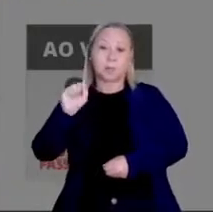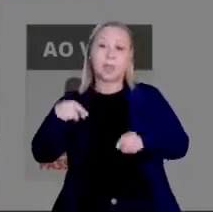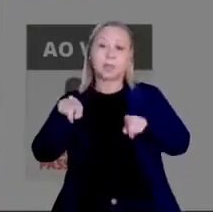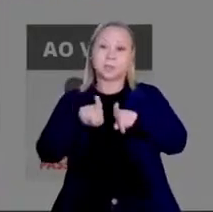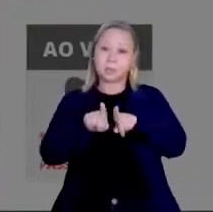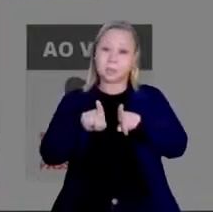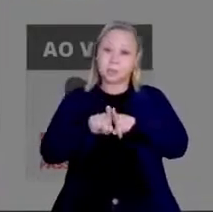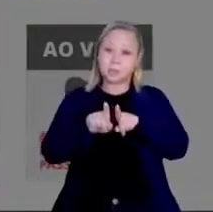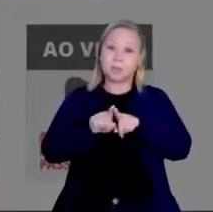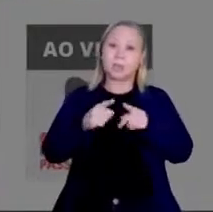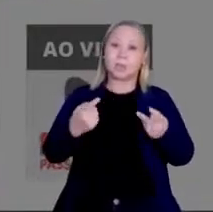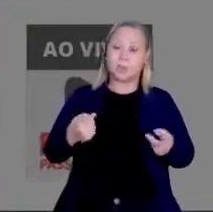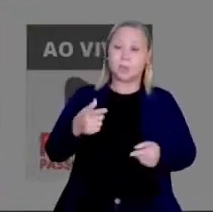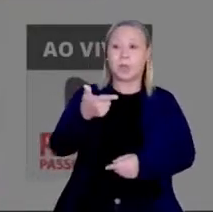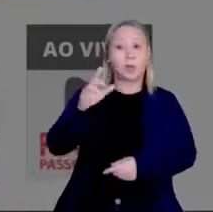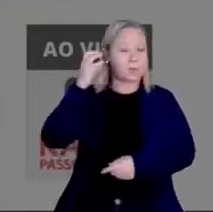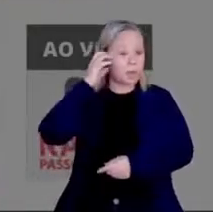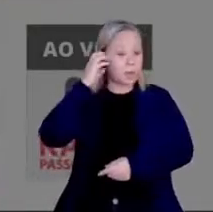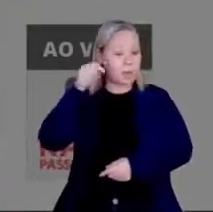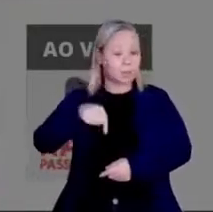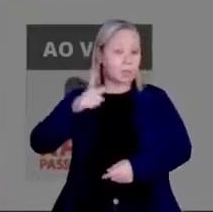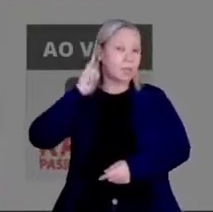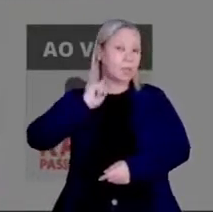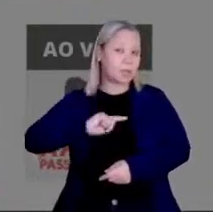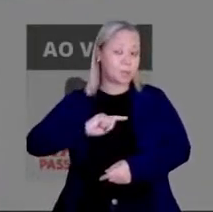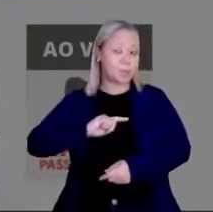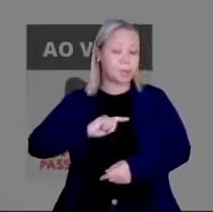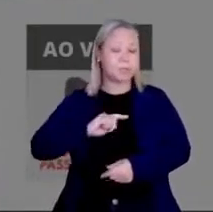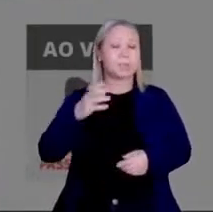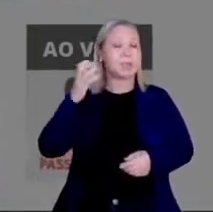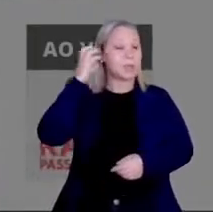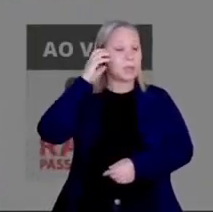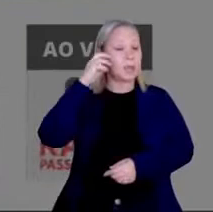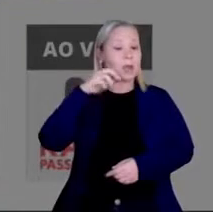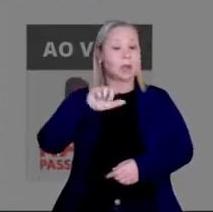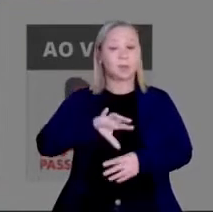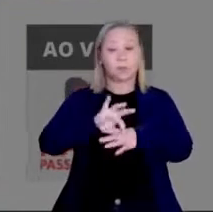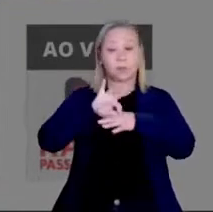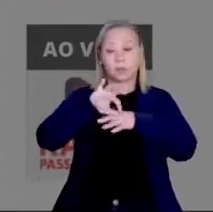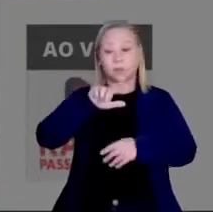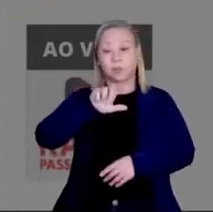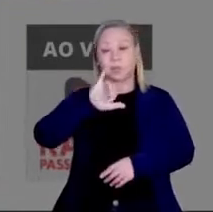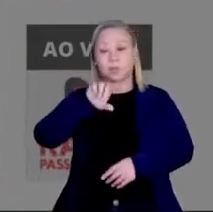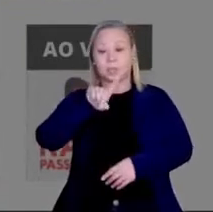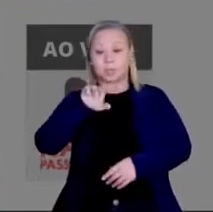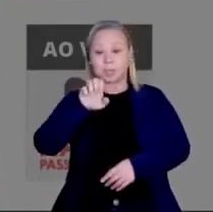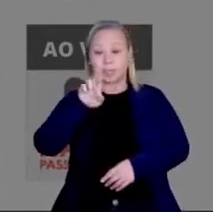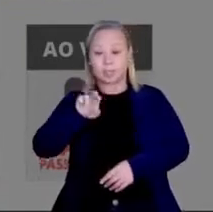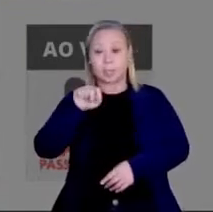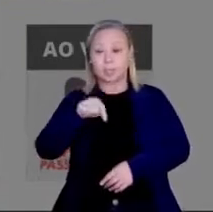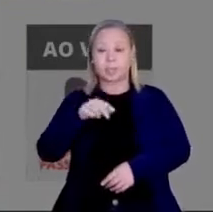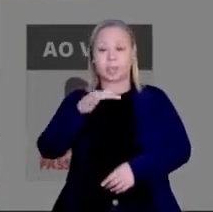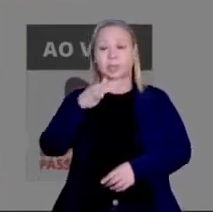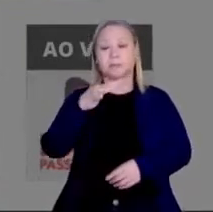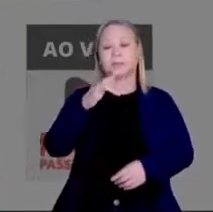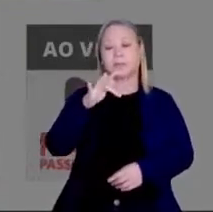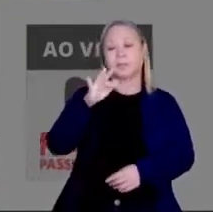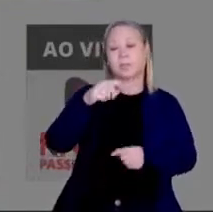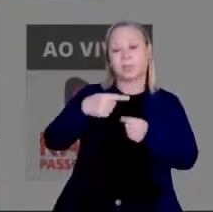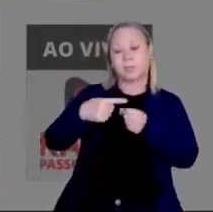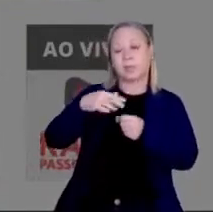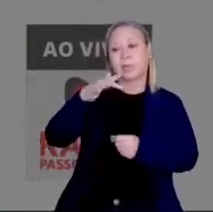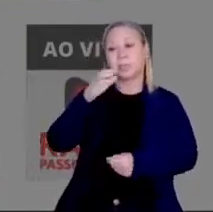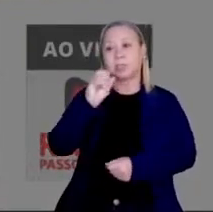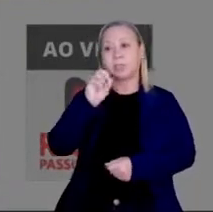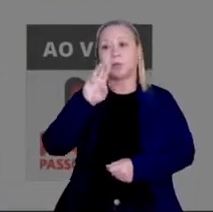aqui também e dizer que nós estamos ao vivo pela TV de Passos, a TV Indisol, no canal 29.